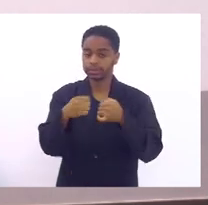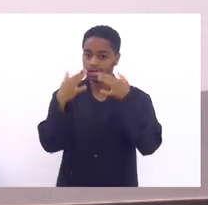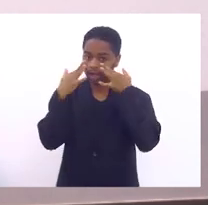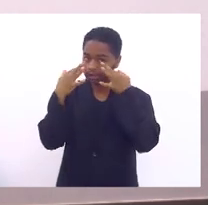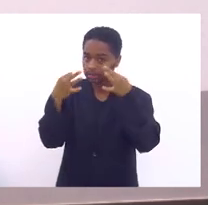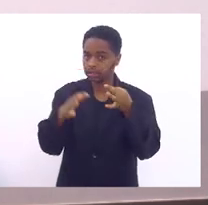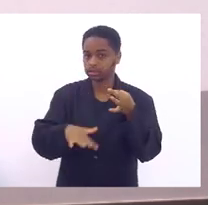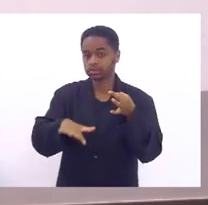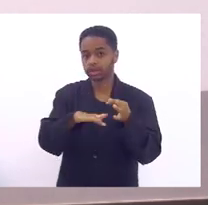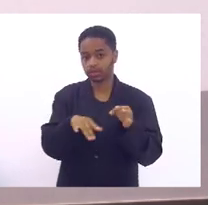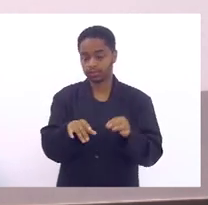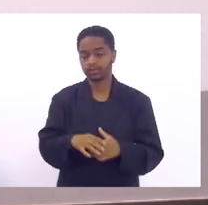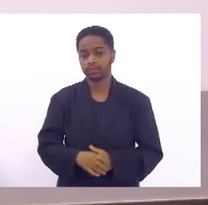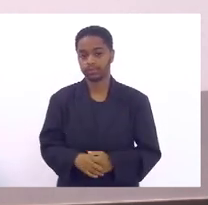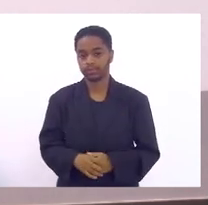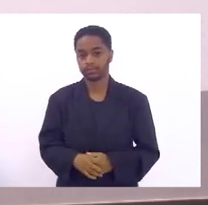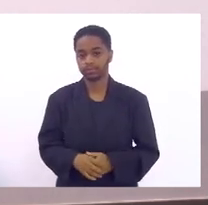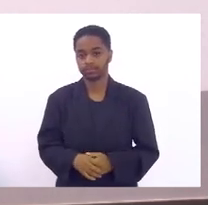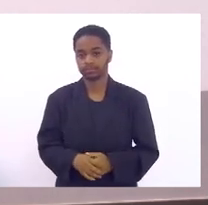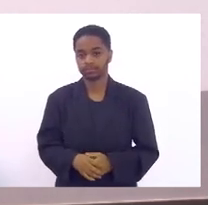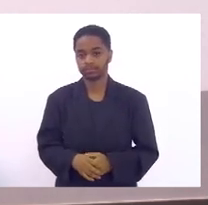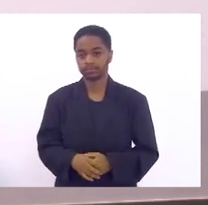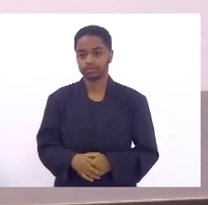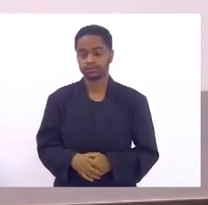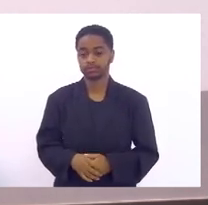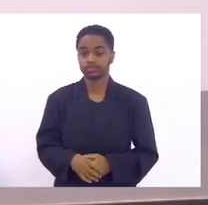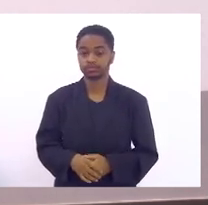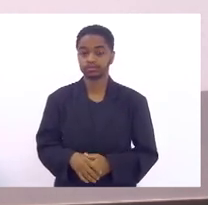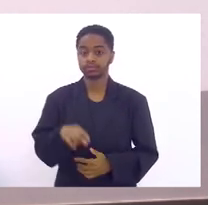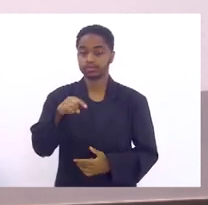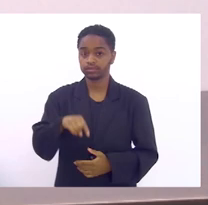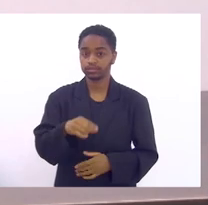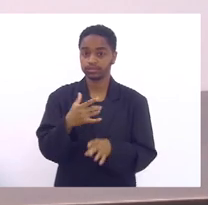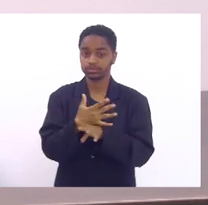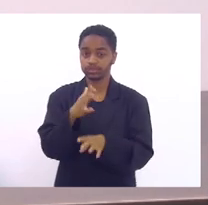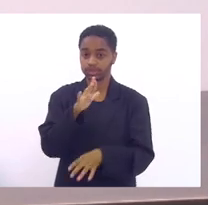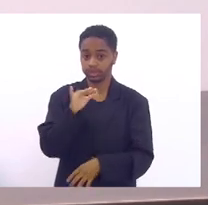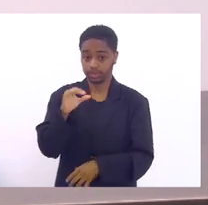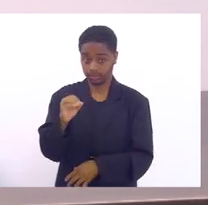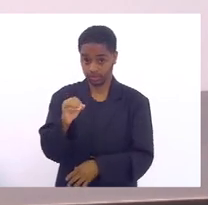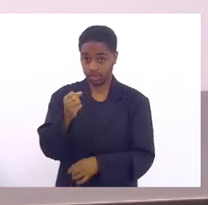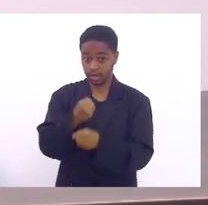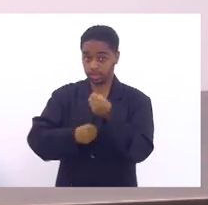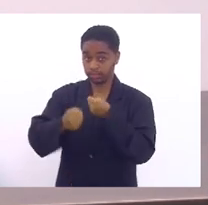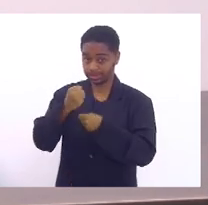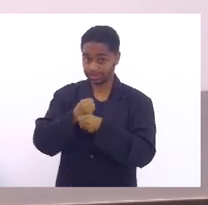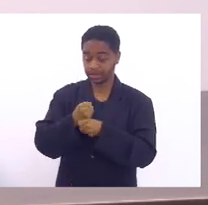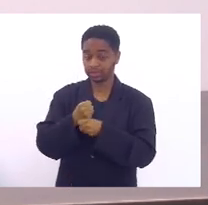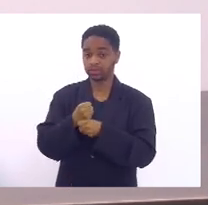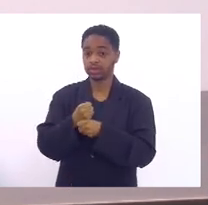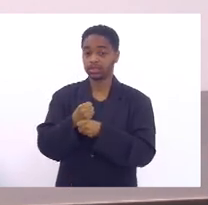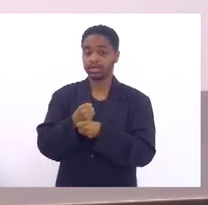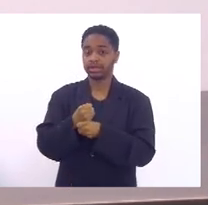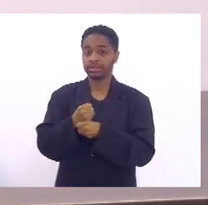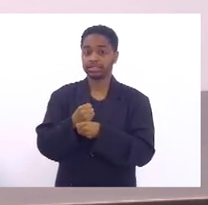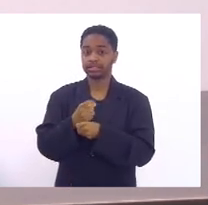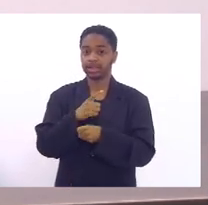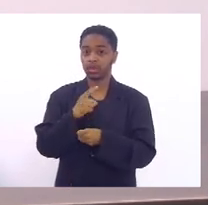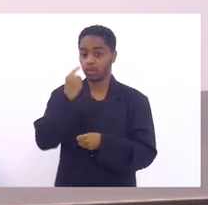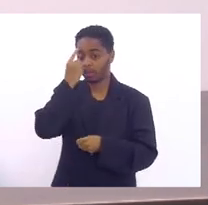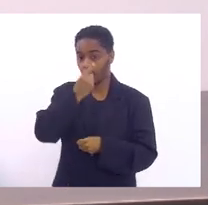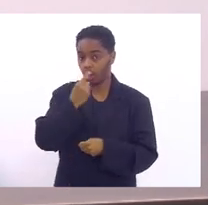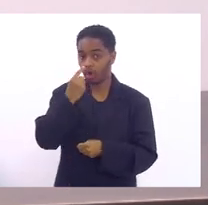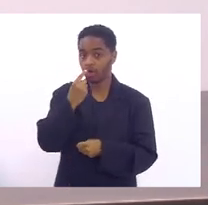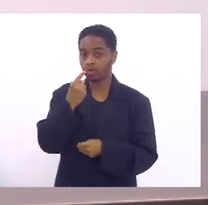para essa situação e bem atento no município do Rio ano passado a cada uma hora uma mulher foi vítima de violência então assim É um